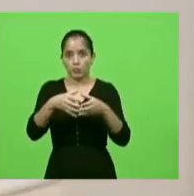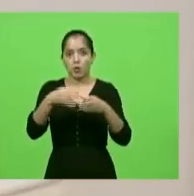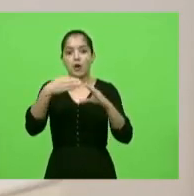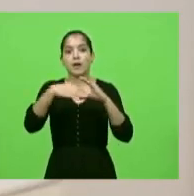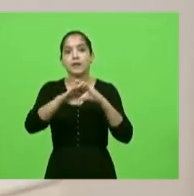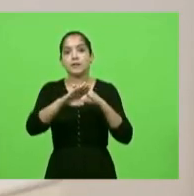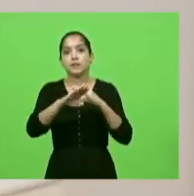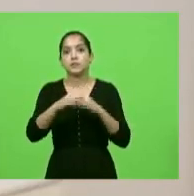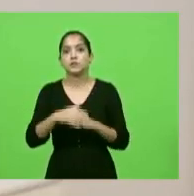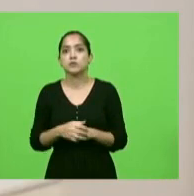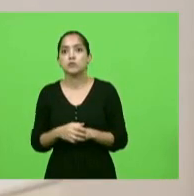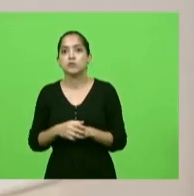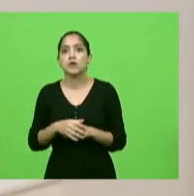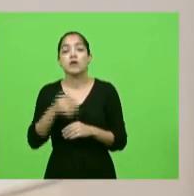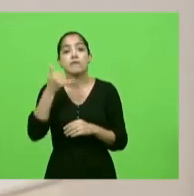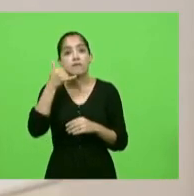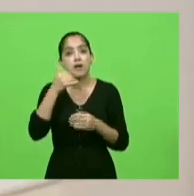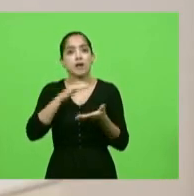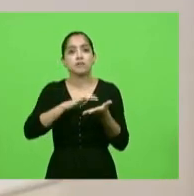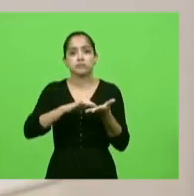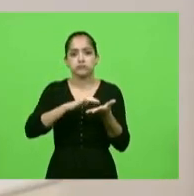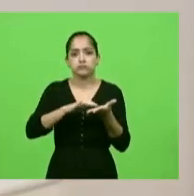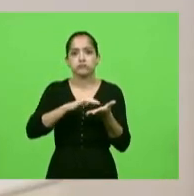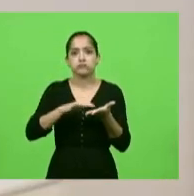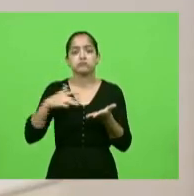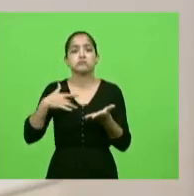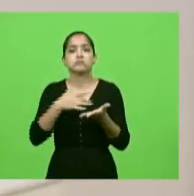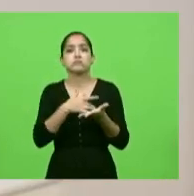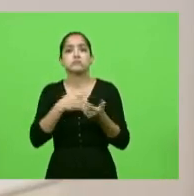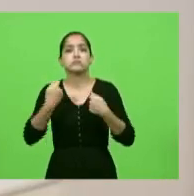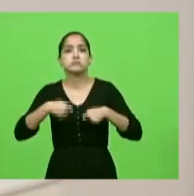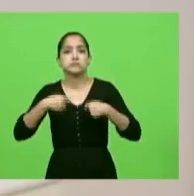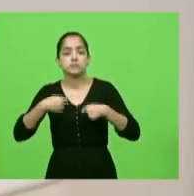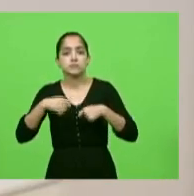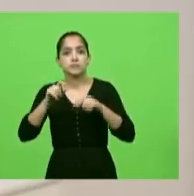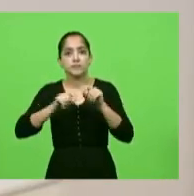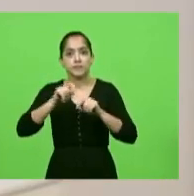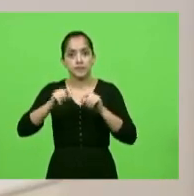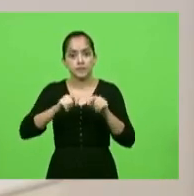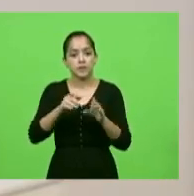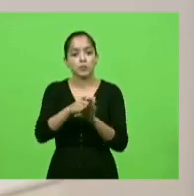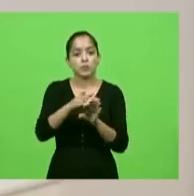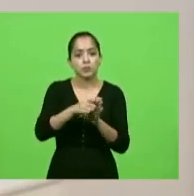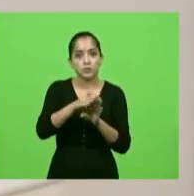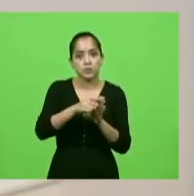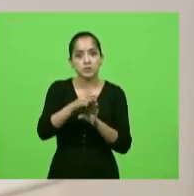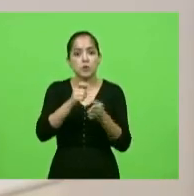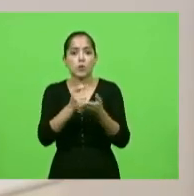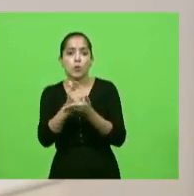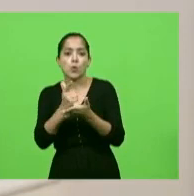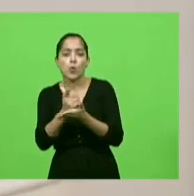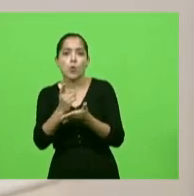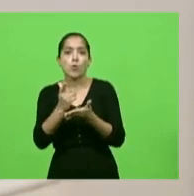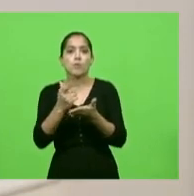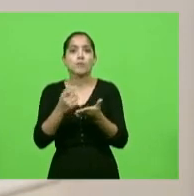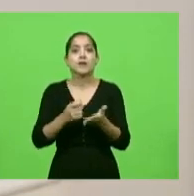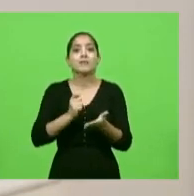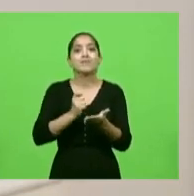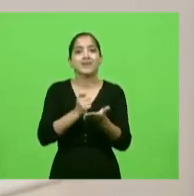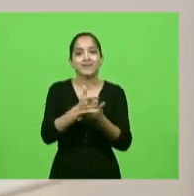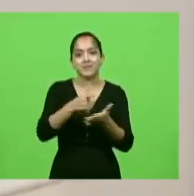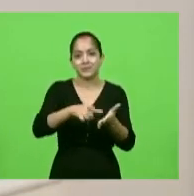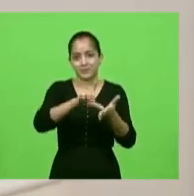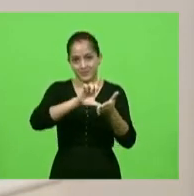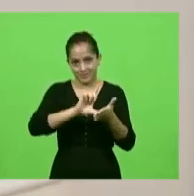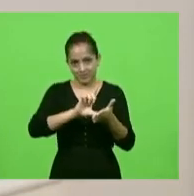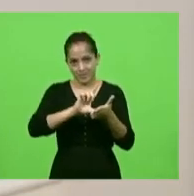mensagem: falei com o secretário da Saúde, o que eles estão precisando realmente é de orientação quanto à compra mediante pagamento antecipado.